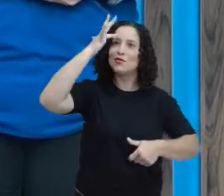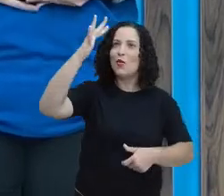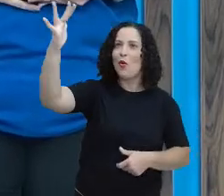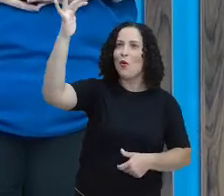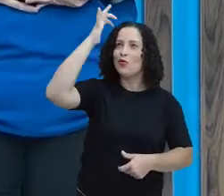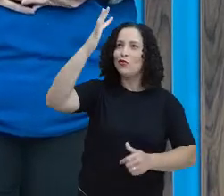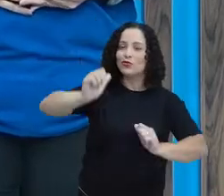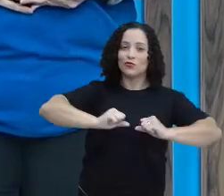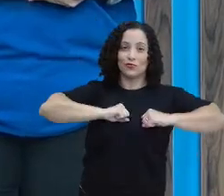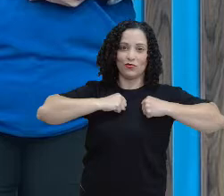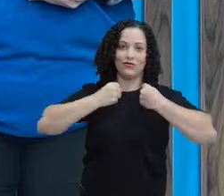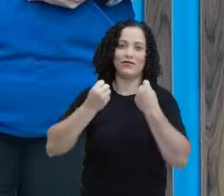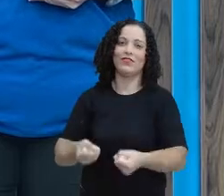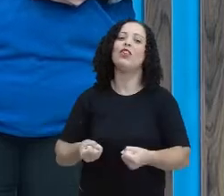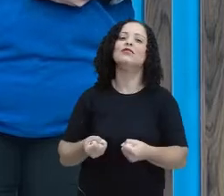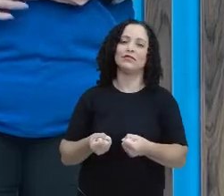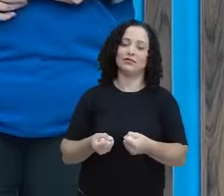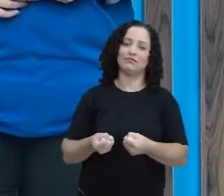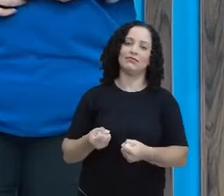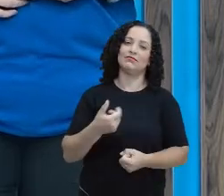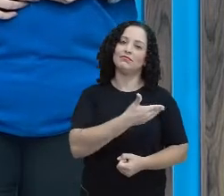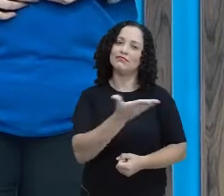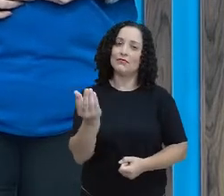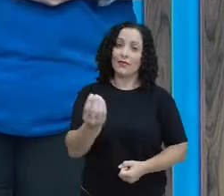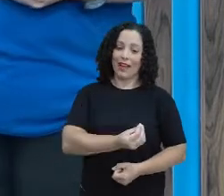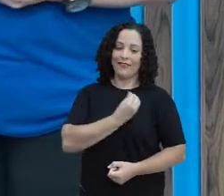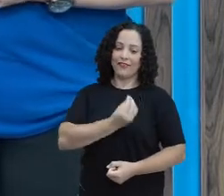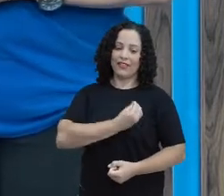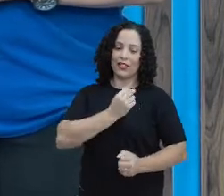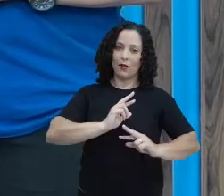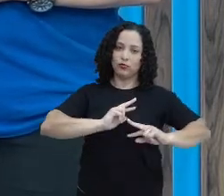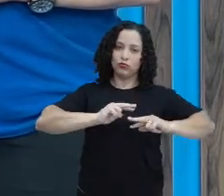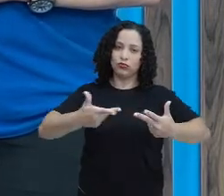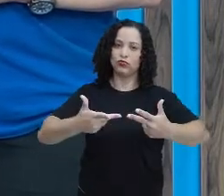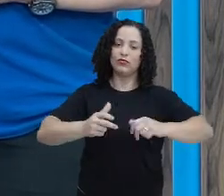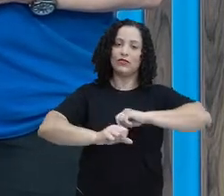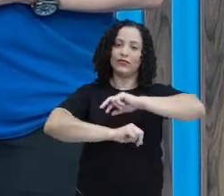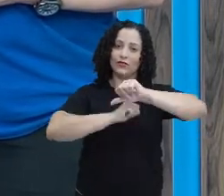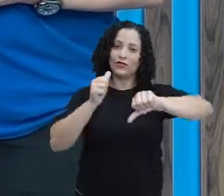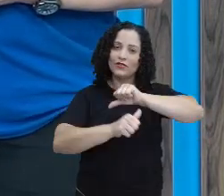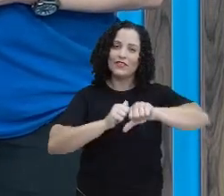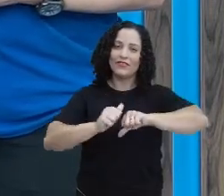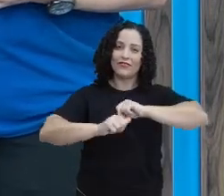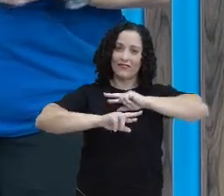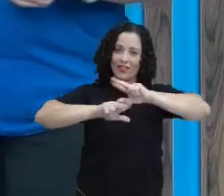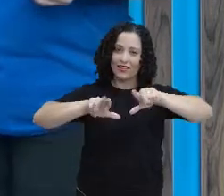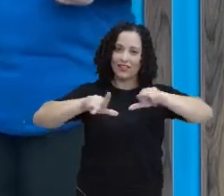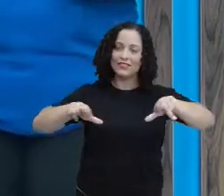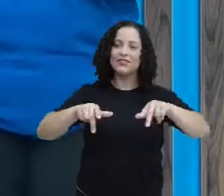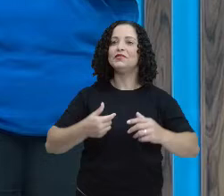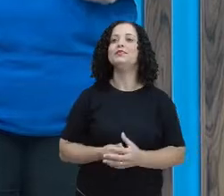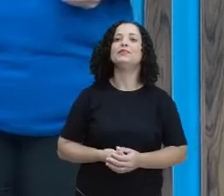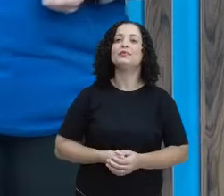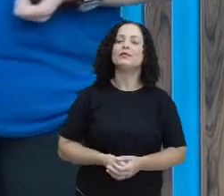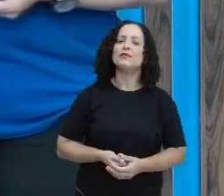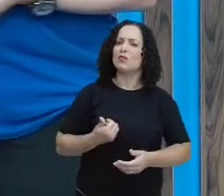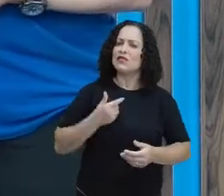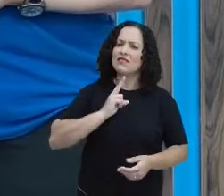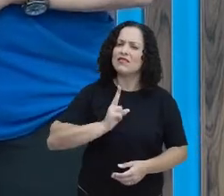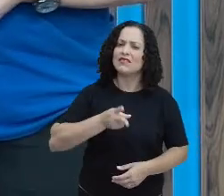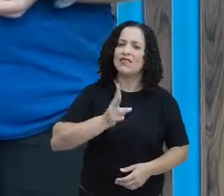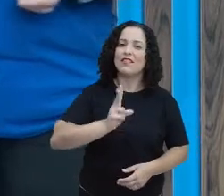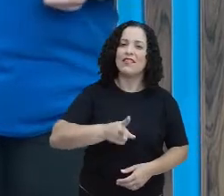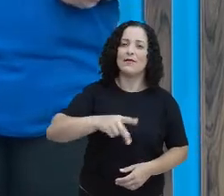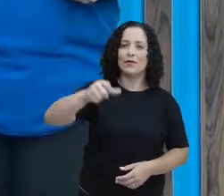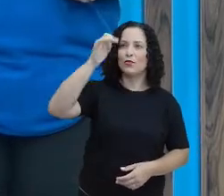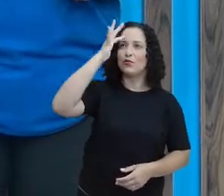seus sonhos, né? Faça a sua vida diferente, é isso que tá dizendo isso aqui, tá? Então, ó, a qualquer custo deve ser